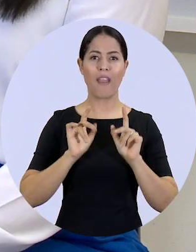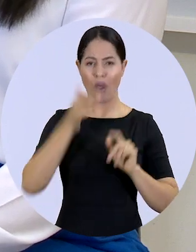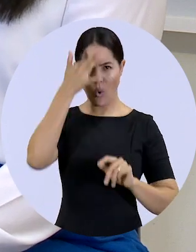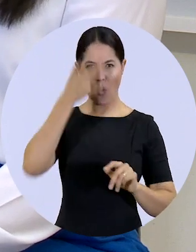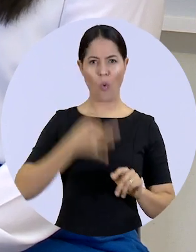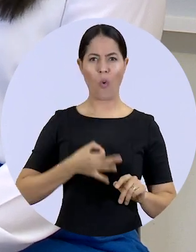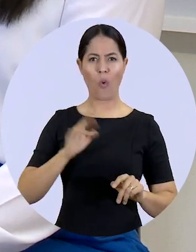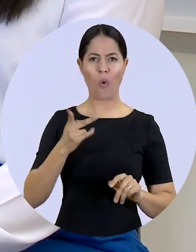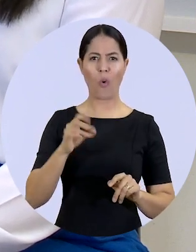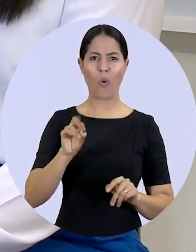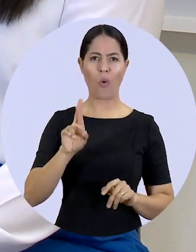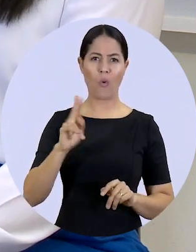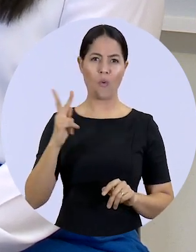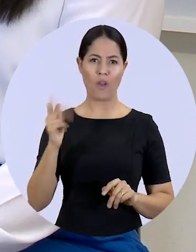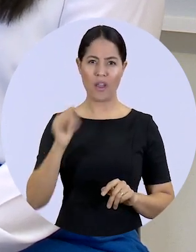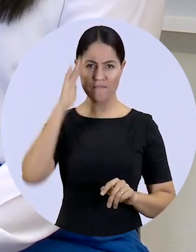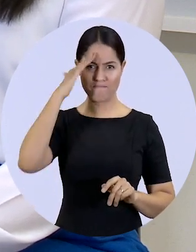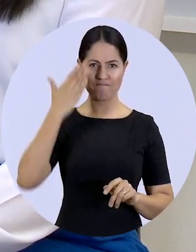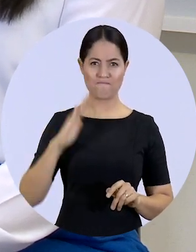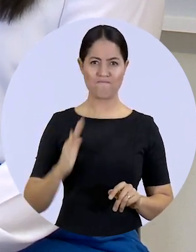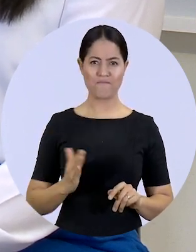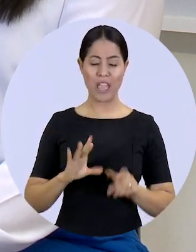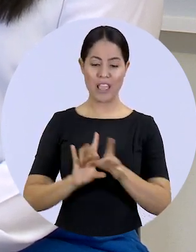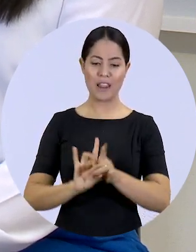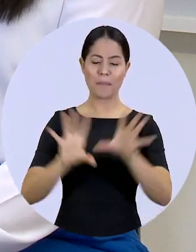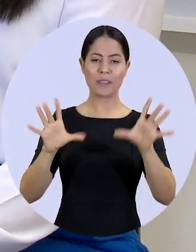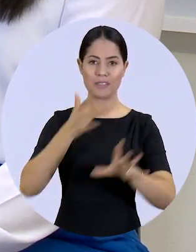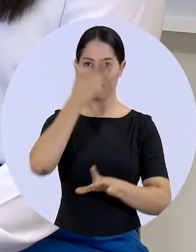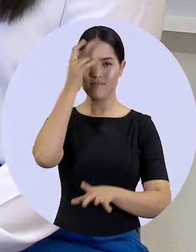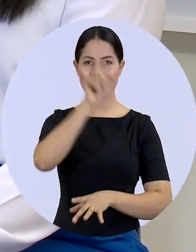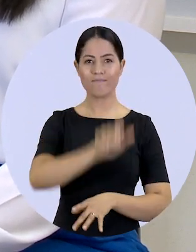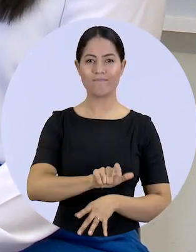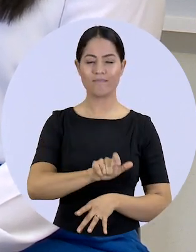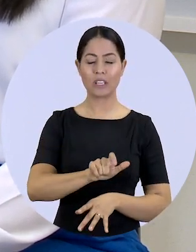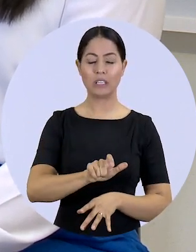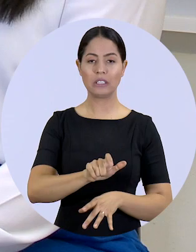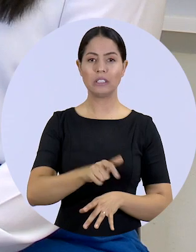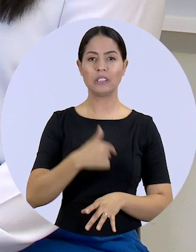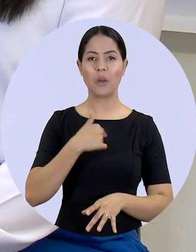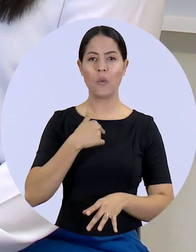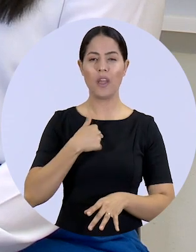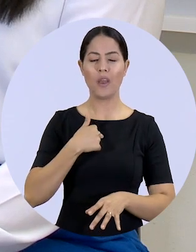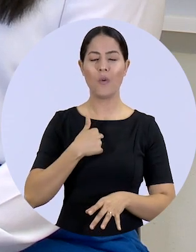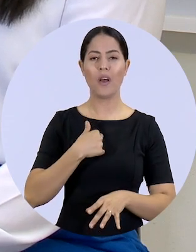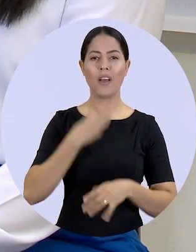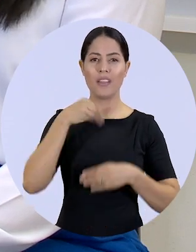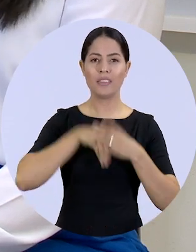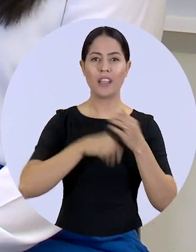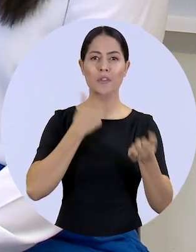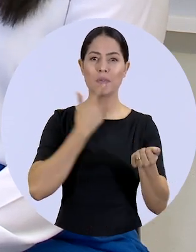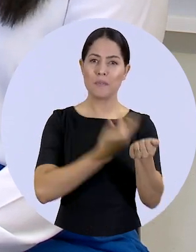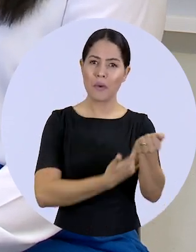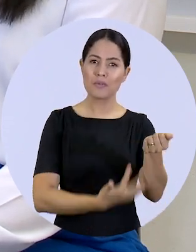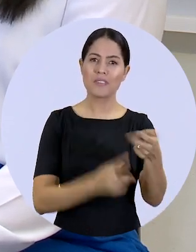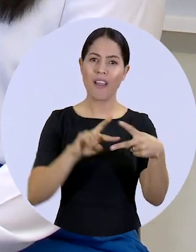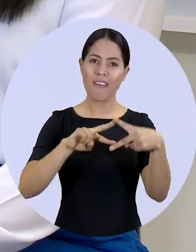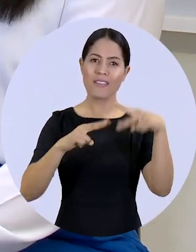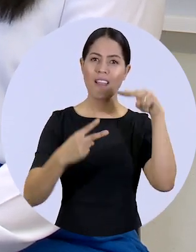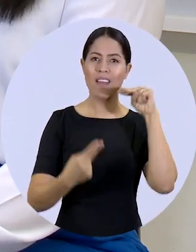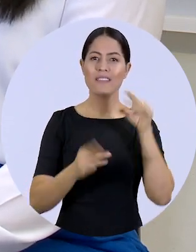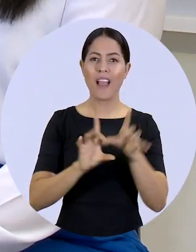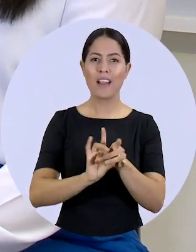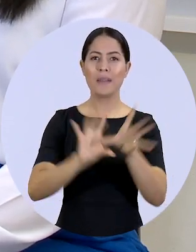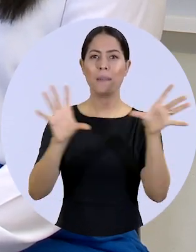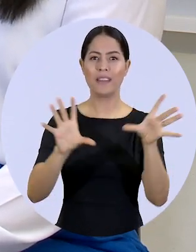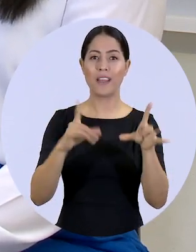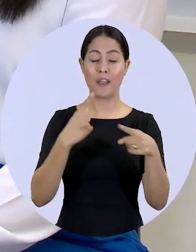liberdade. Eu acho que eu tenho, de certa forma, assim, o DNA da liberdade no meu sangue, porque acho que